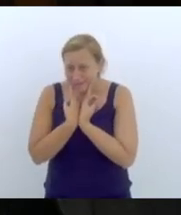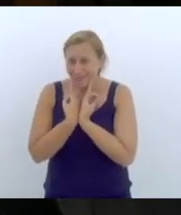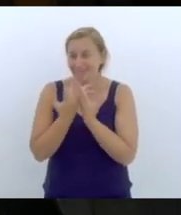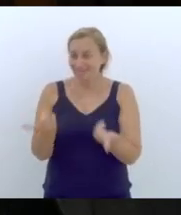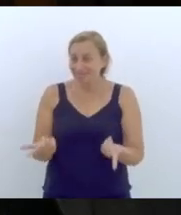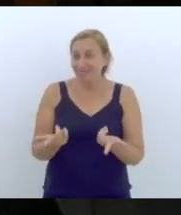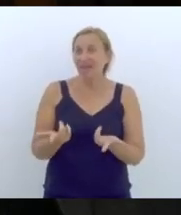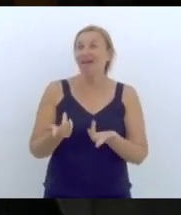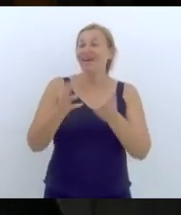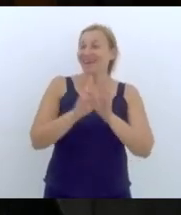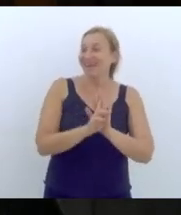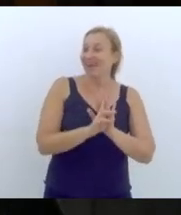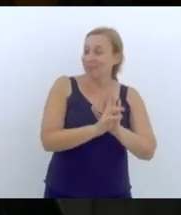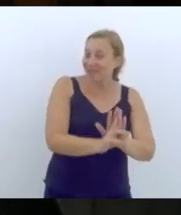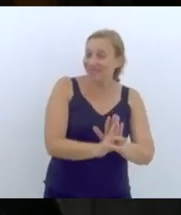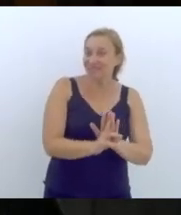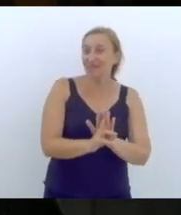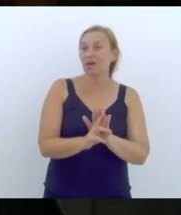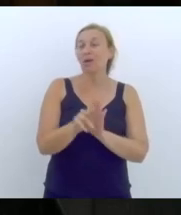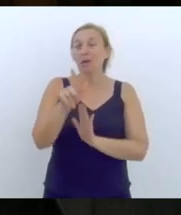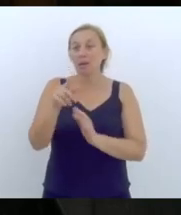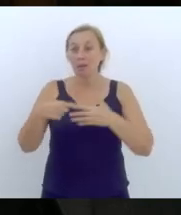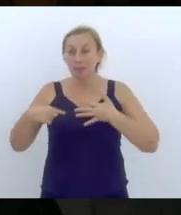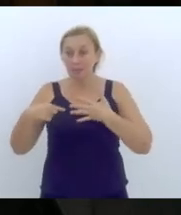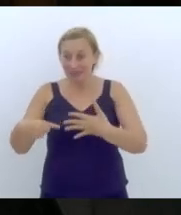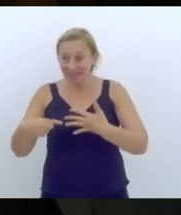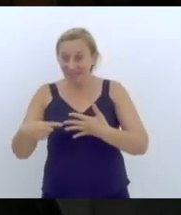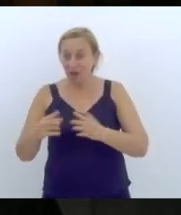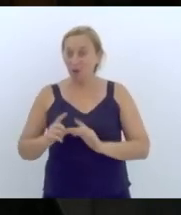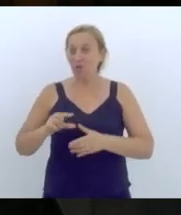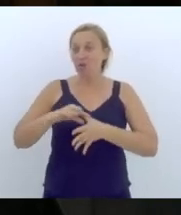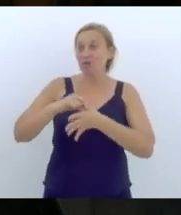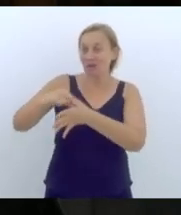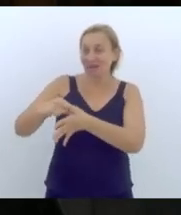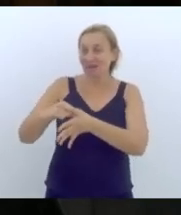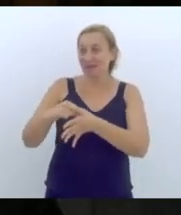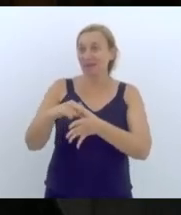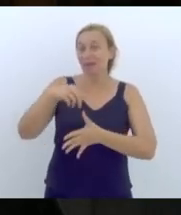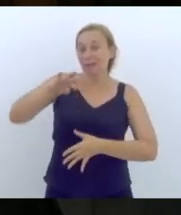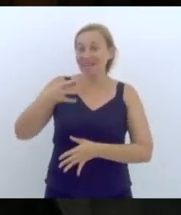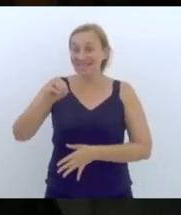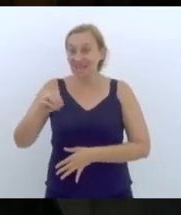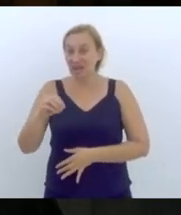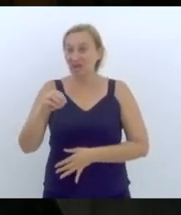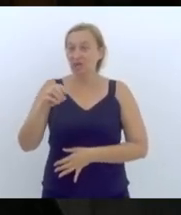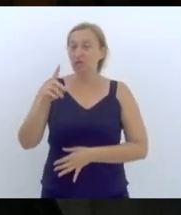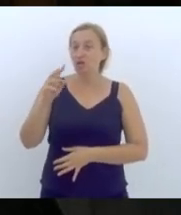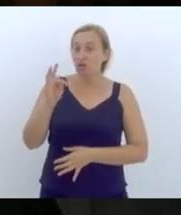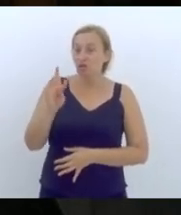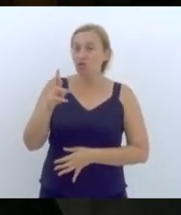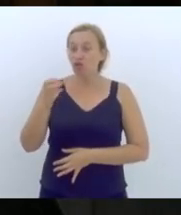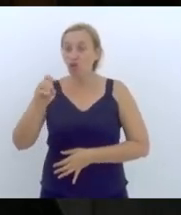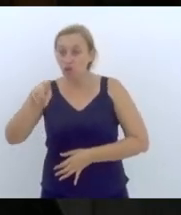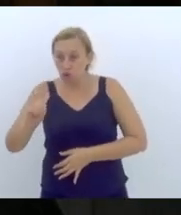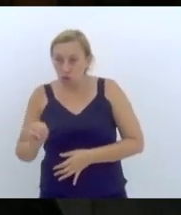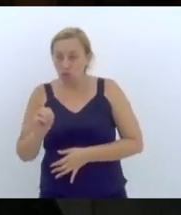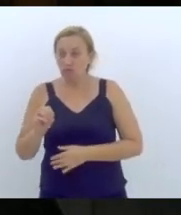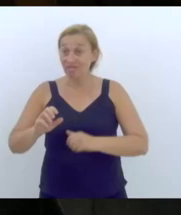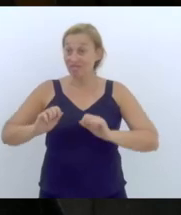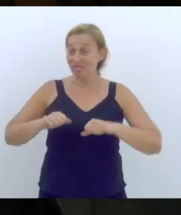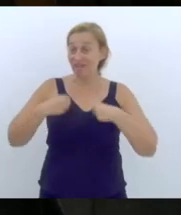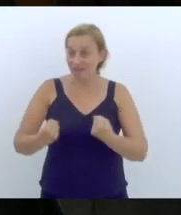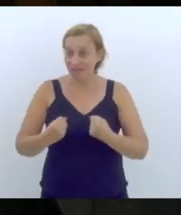que representa o PSOL, que representa o seu líder Marcelo Frouxo, que defende as drogas, usou